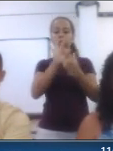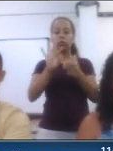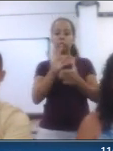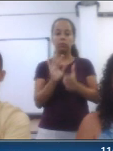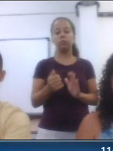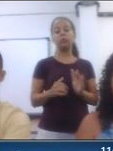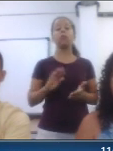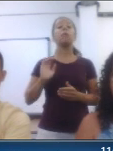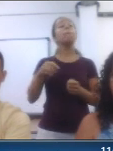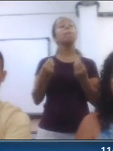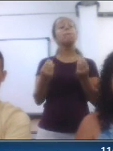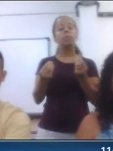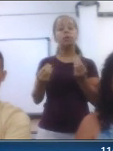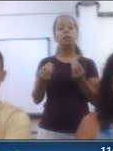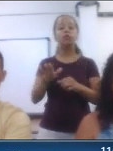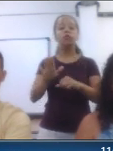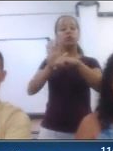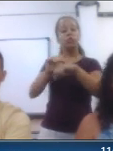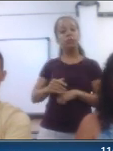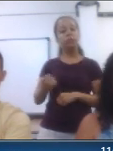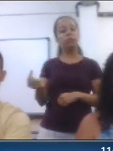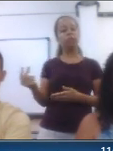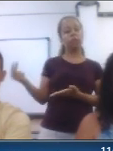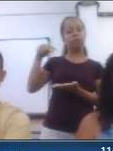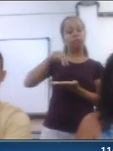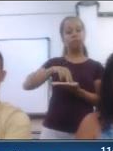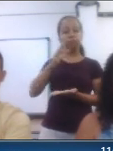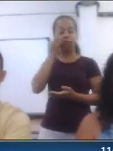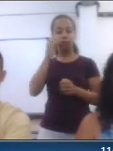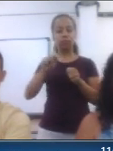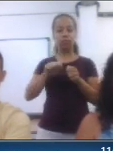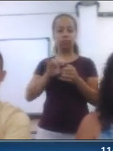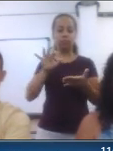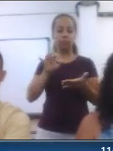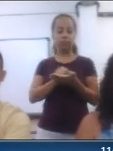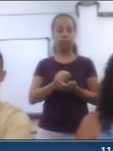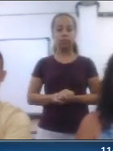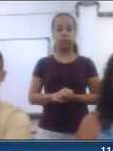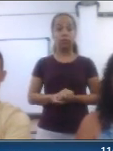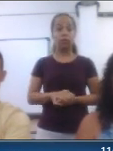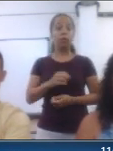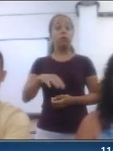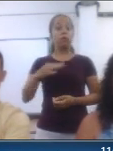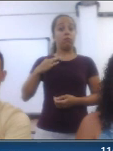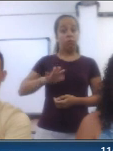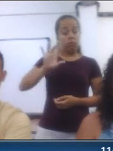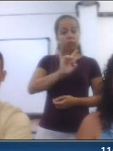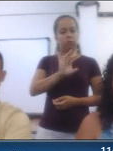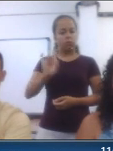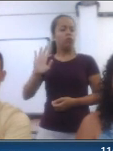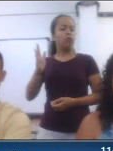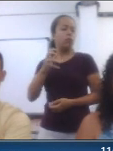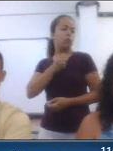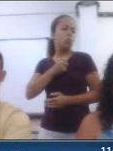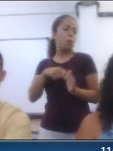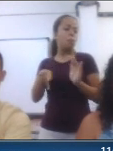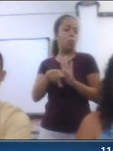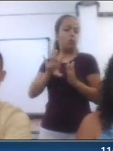matrícula. Cada candidato recebeu um número para participação do sorteio, que foi divulgado no endereço